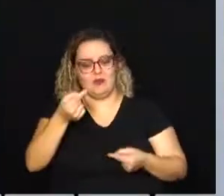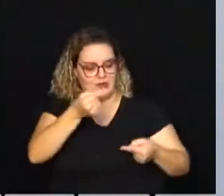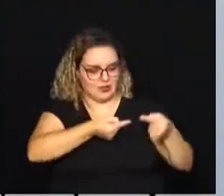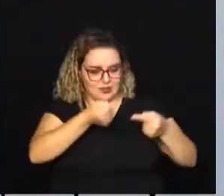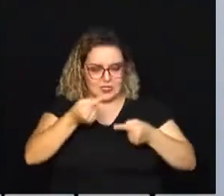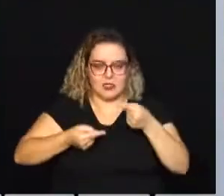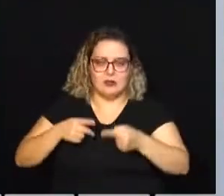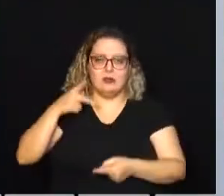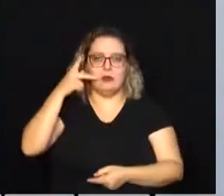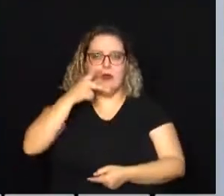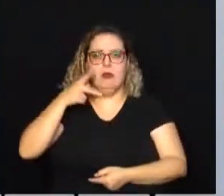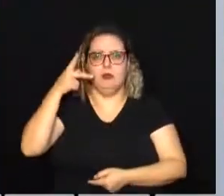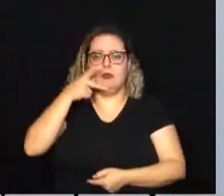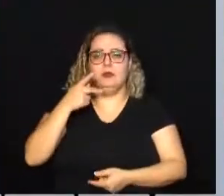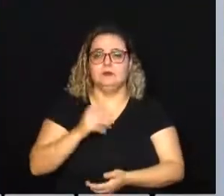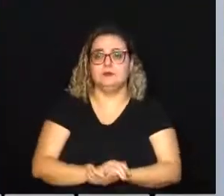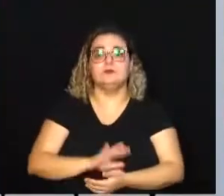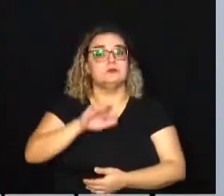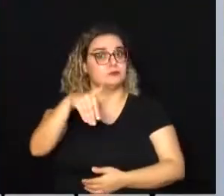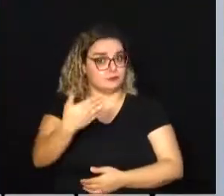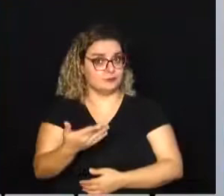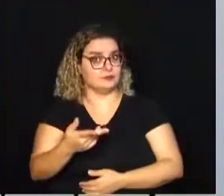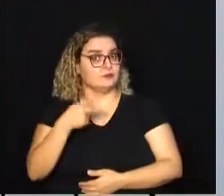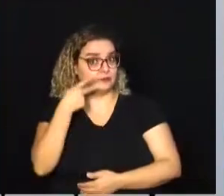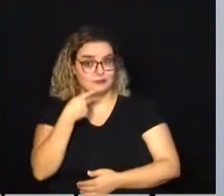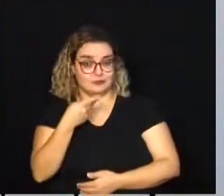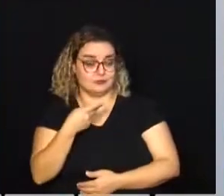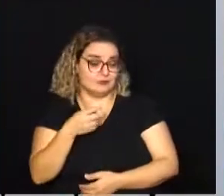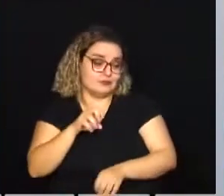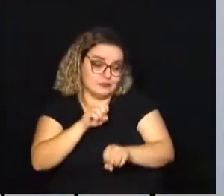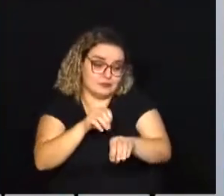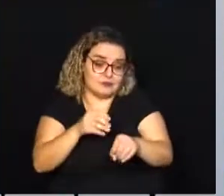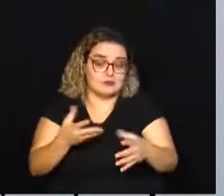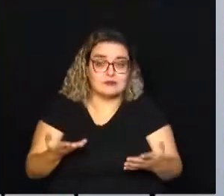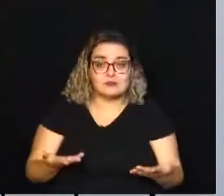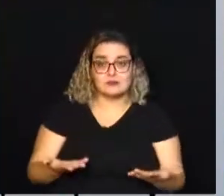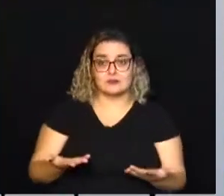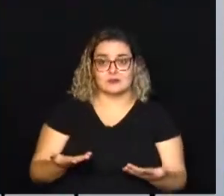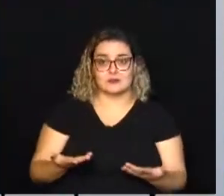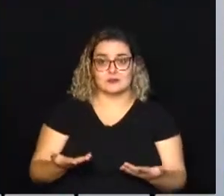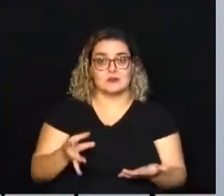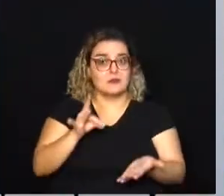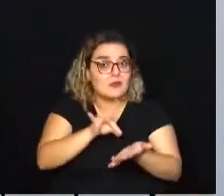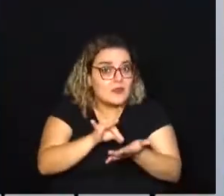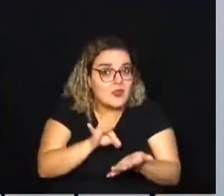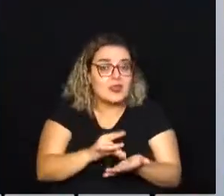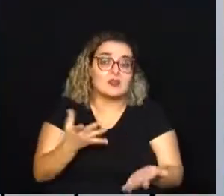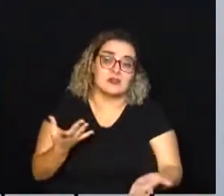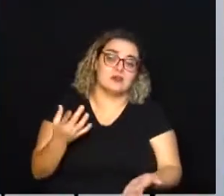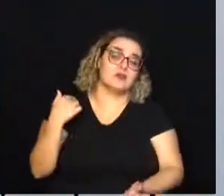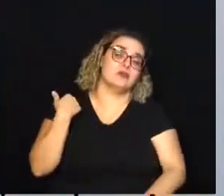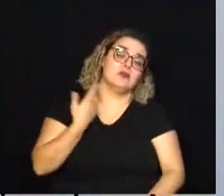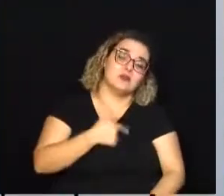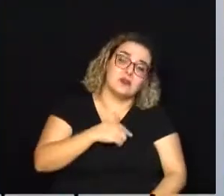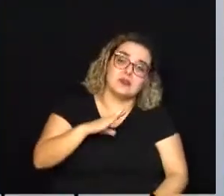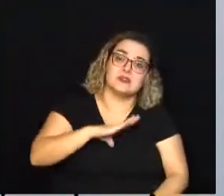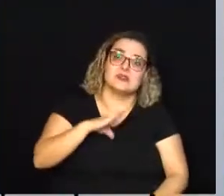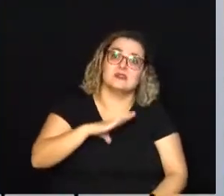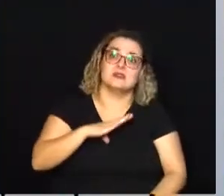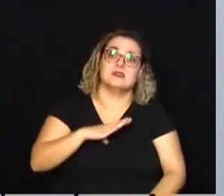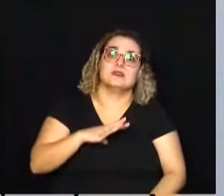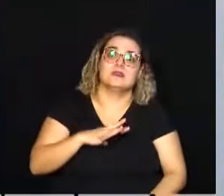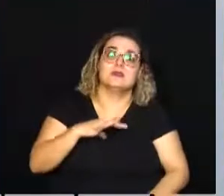política quando a gente está discutindo a política educacional, quando a gente está discutindo a realidade do nosso município, que está dentro da